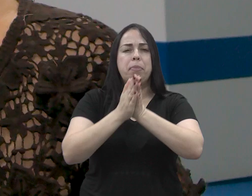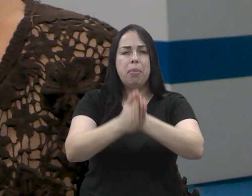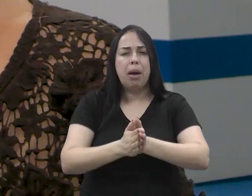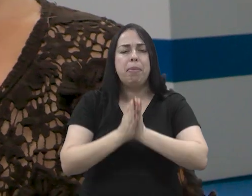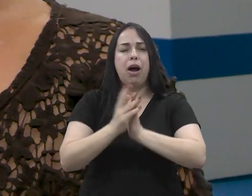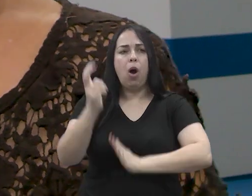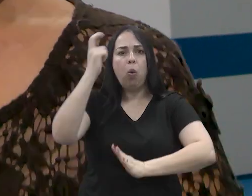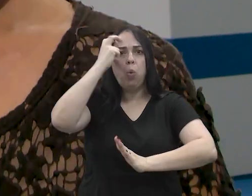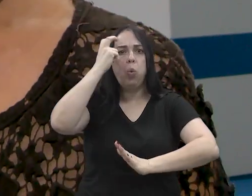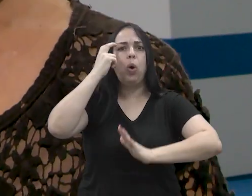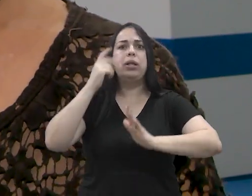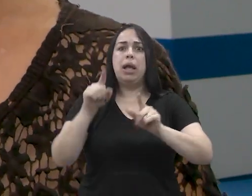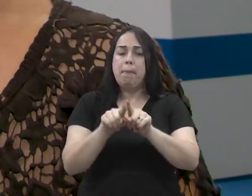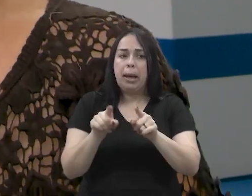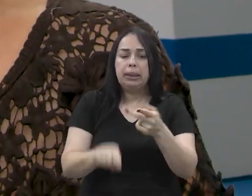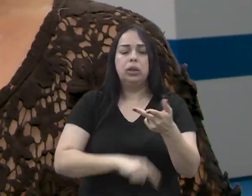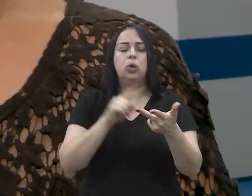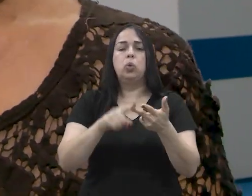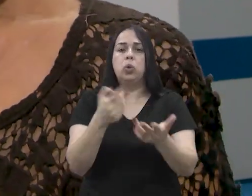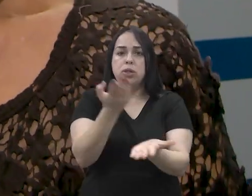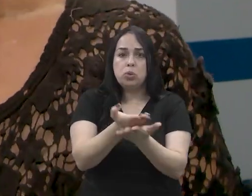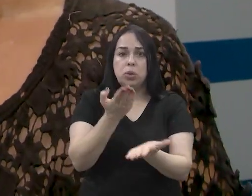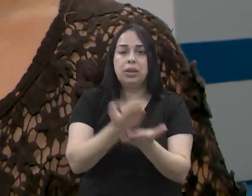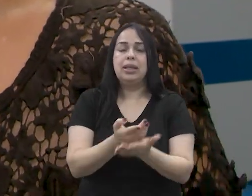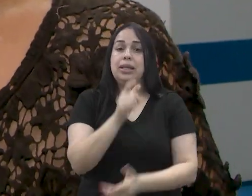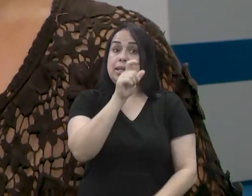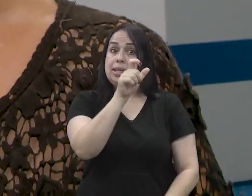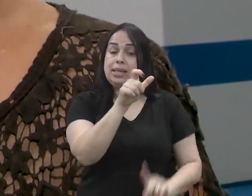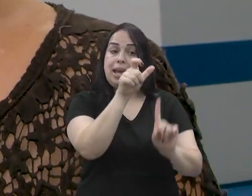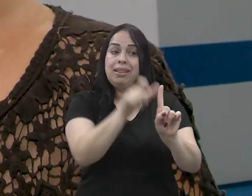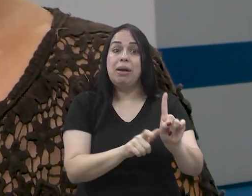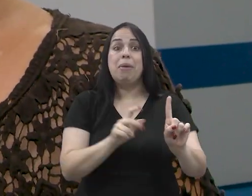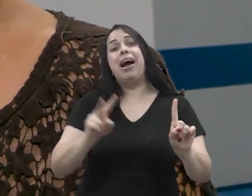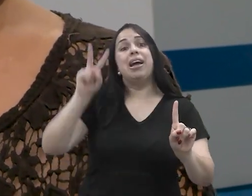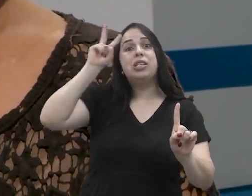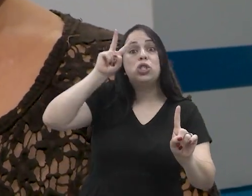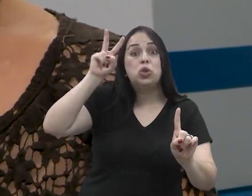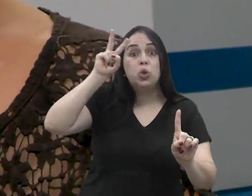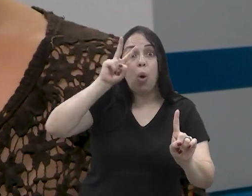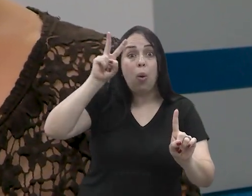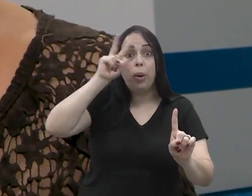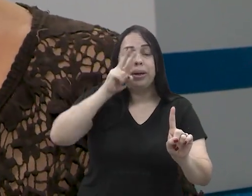cultura, os estudos. E ele tem toda uma história